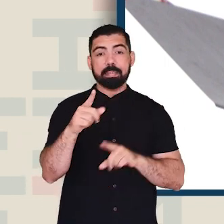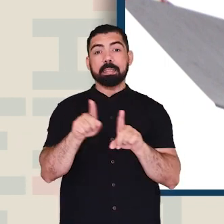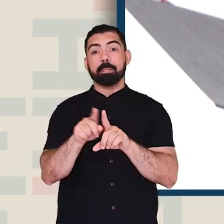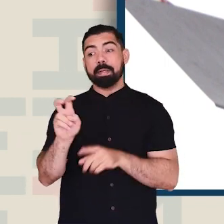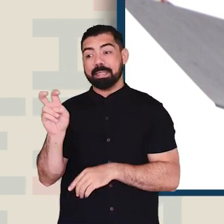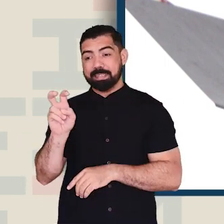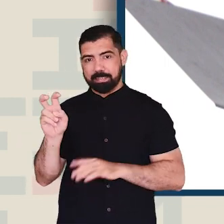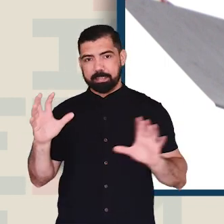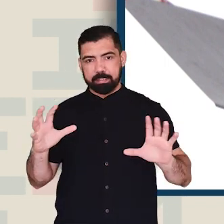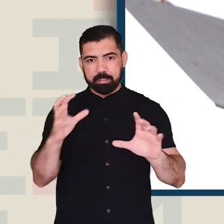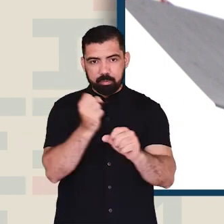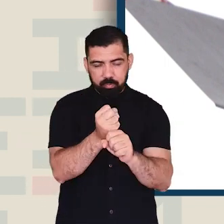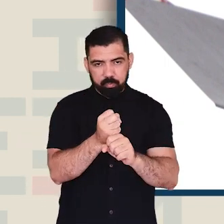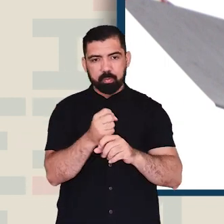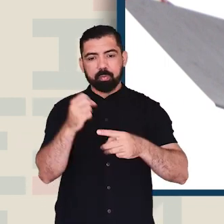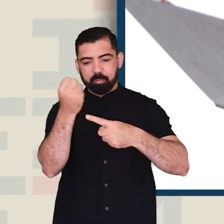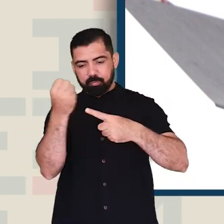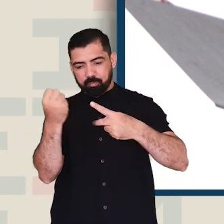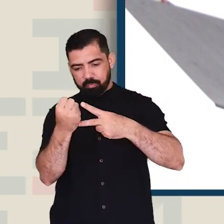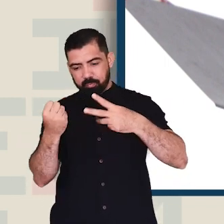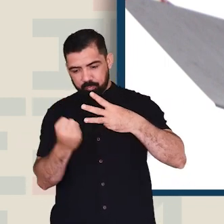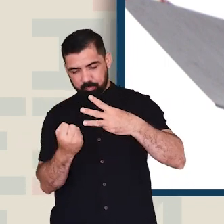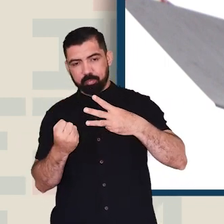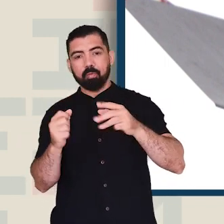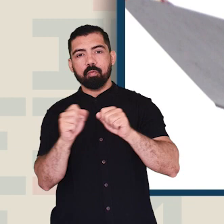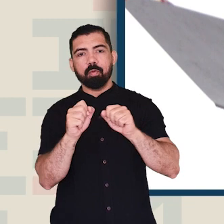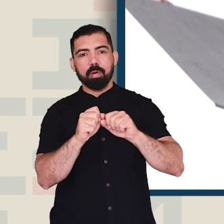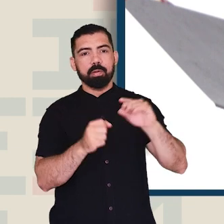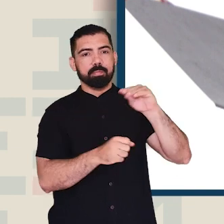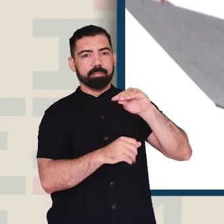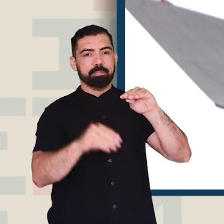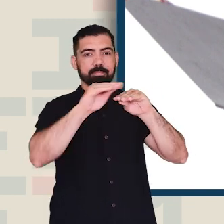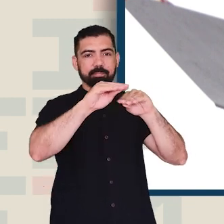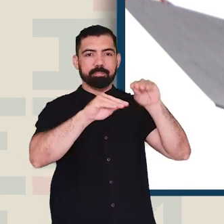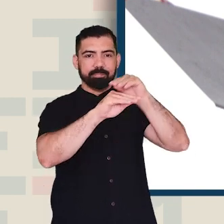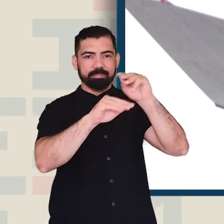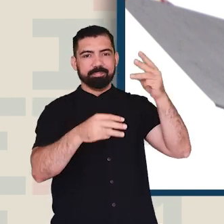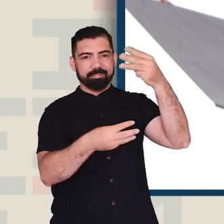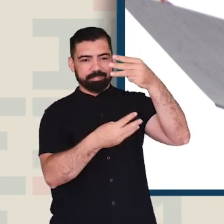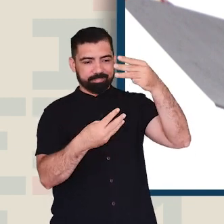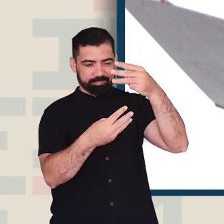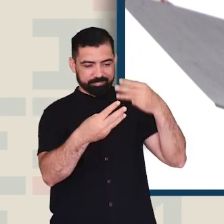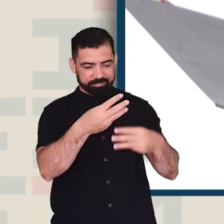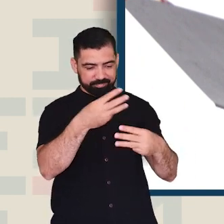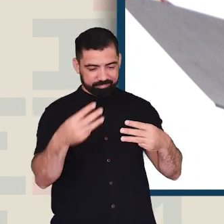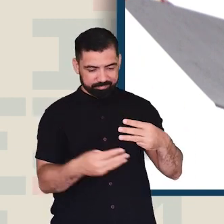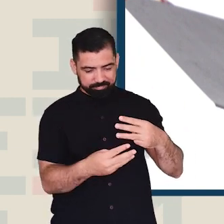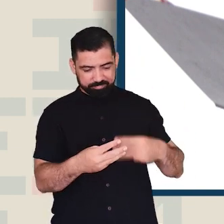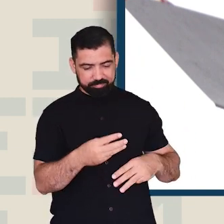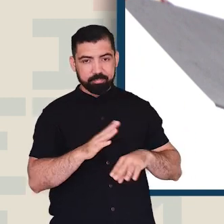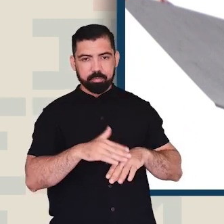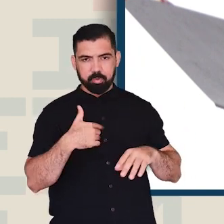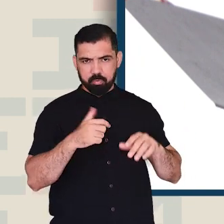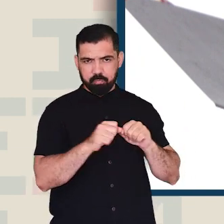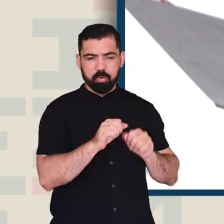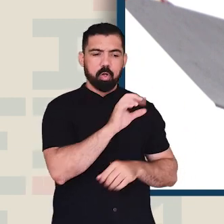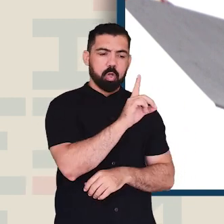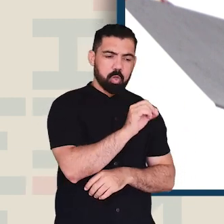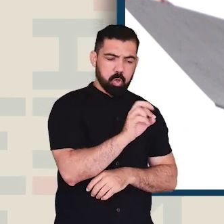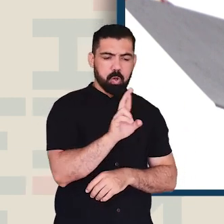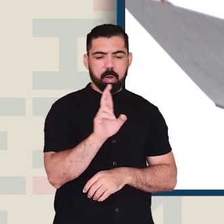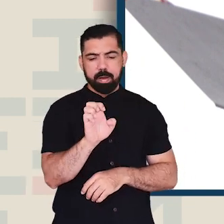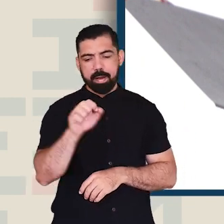quinta nota, fazendo o empilhamento em cada nota dessa melodia da escala, no caso eu fiz dó, ré,